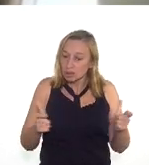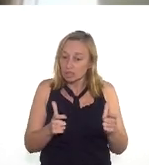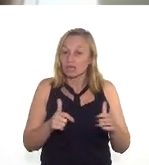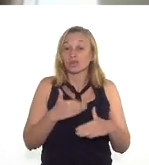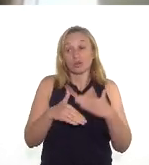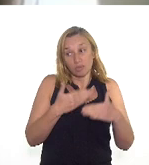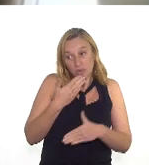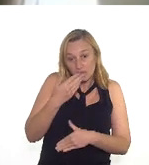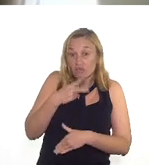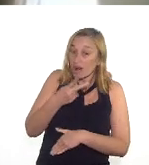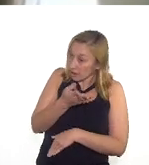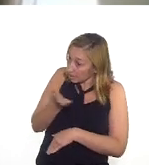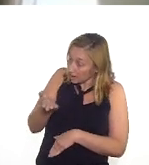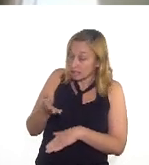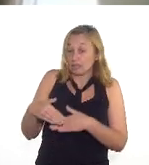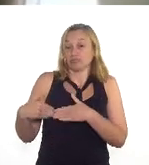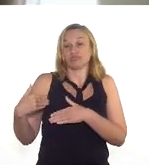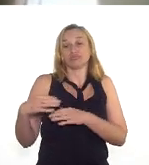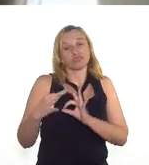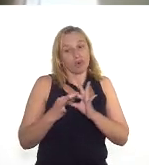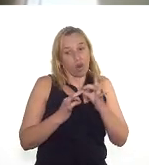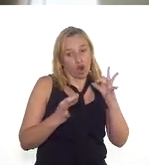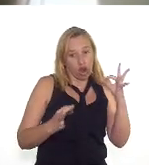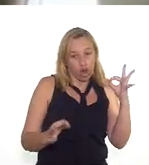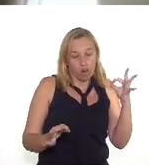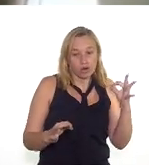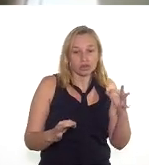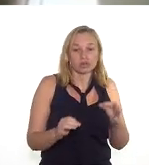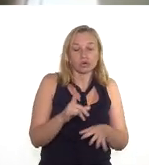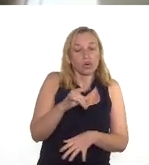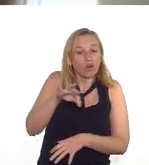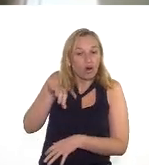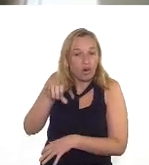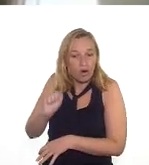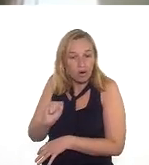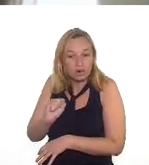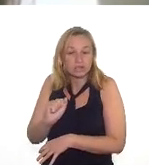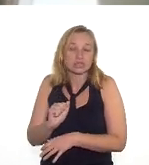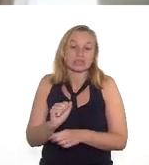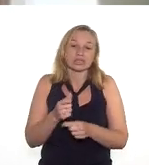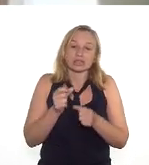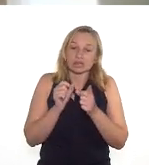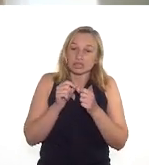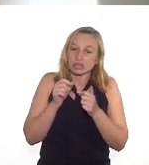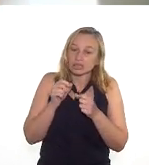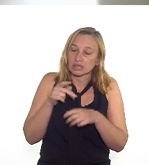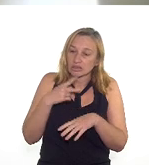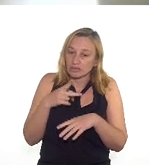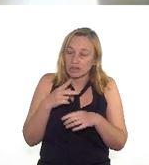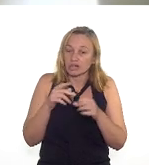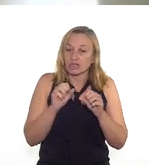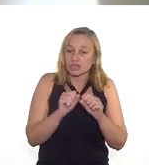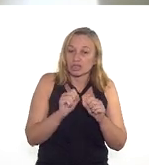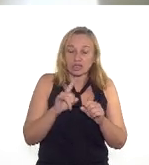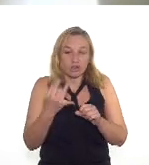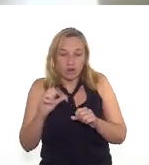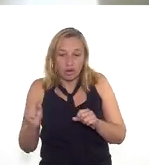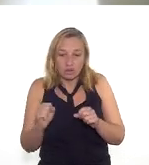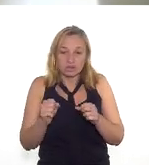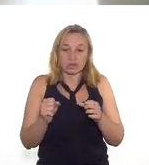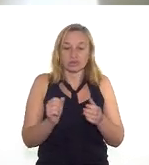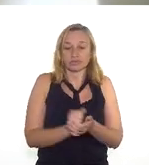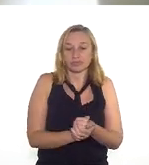falei, bastante longevos, com glosas, questionamentos de glosas e assim